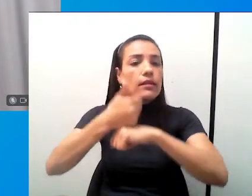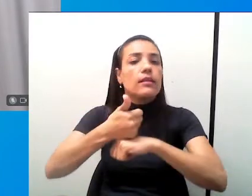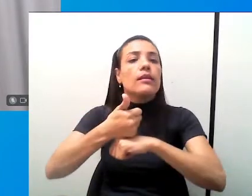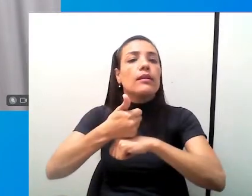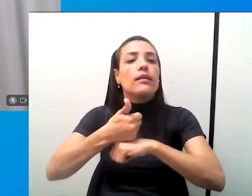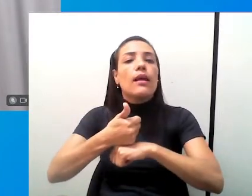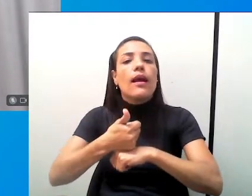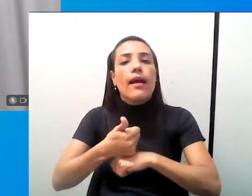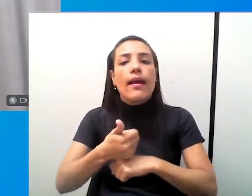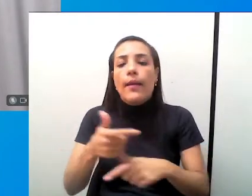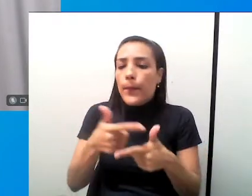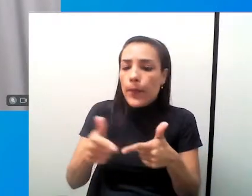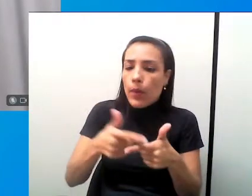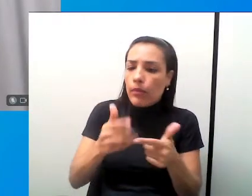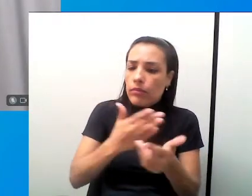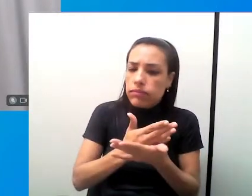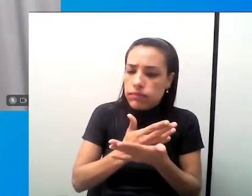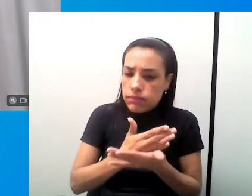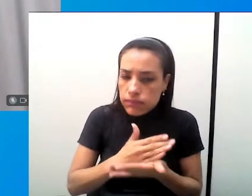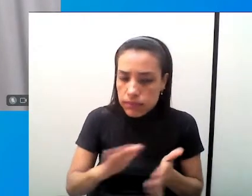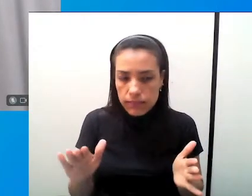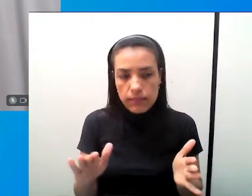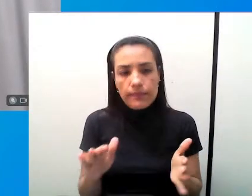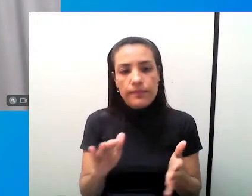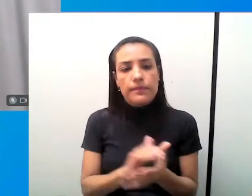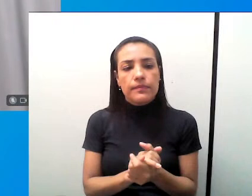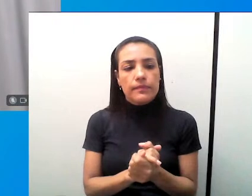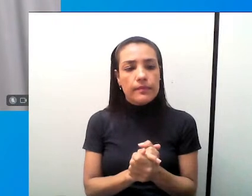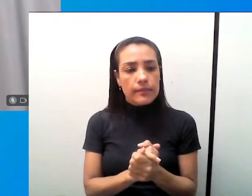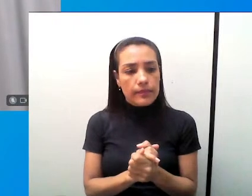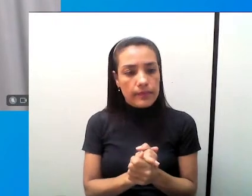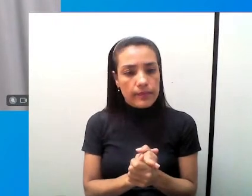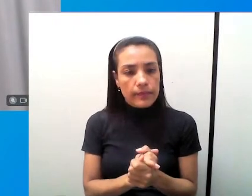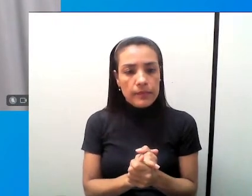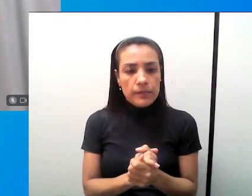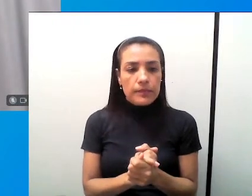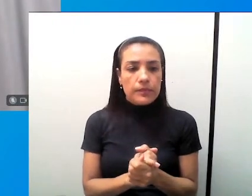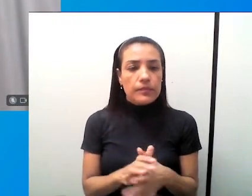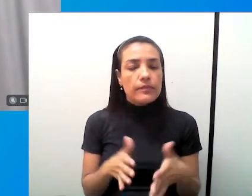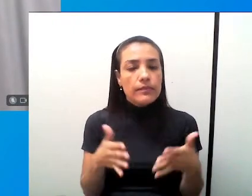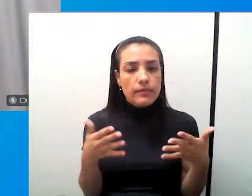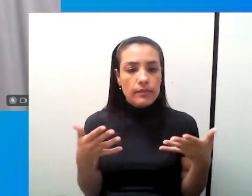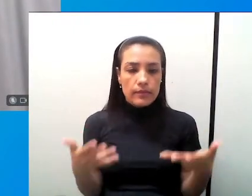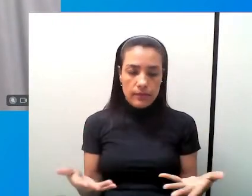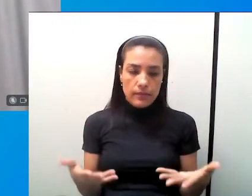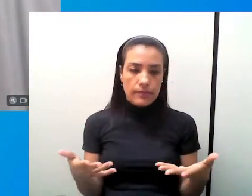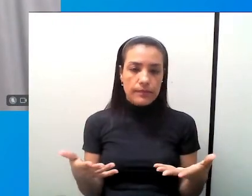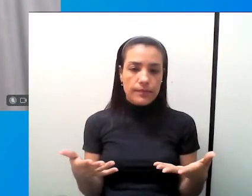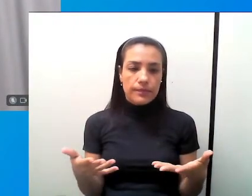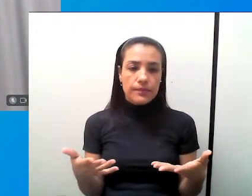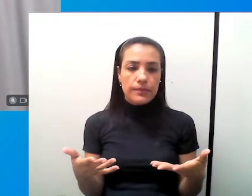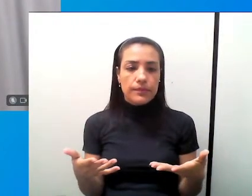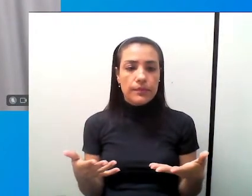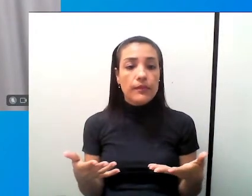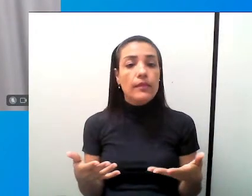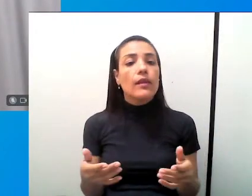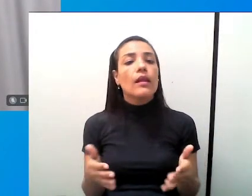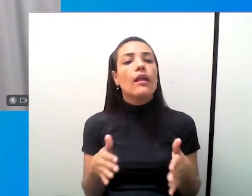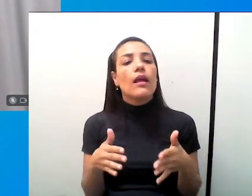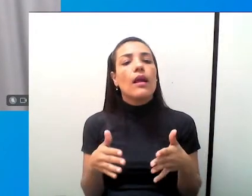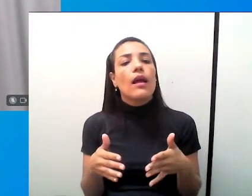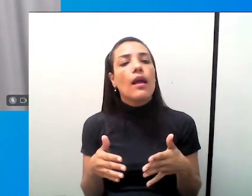resolver conflitos, né, resolver soluções, resolver problemas. Então, isso, né, proporciona